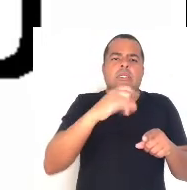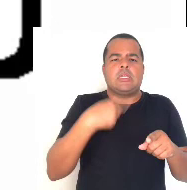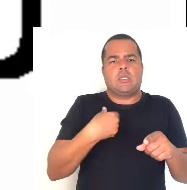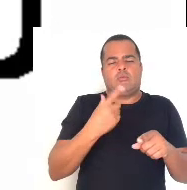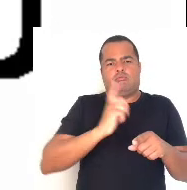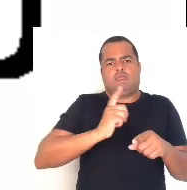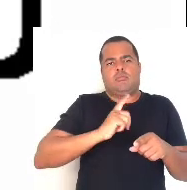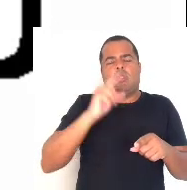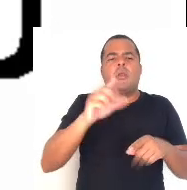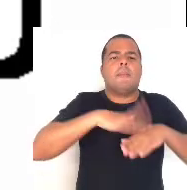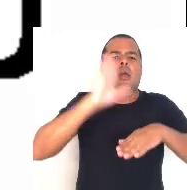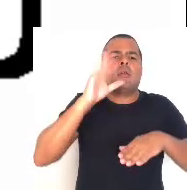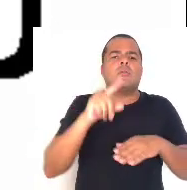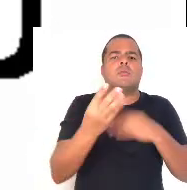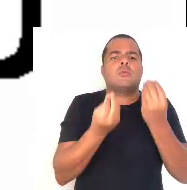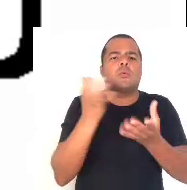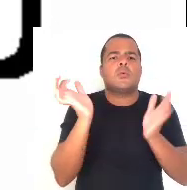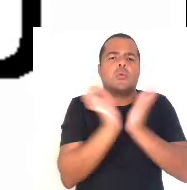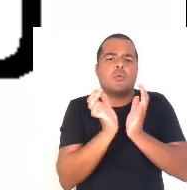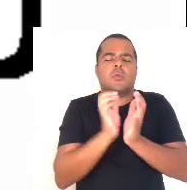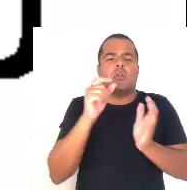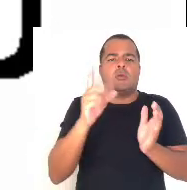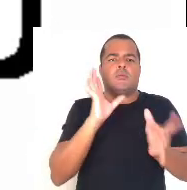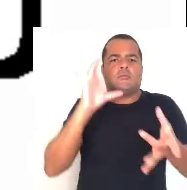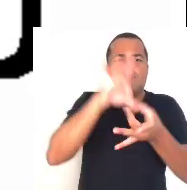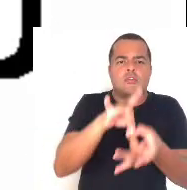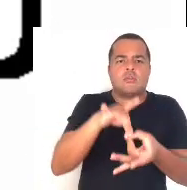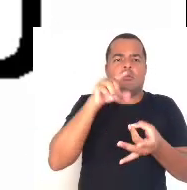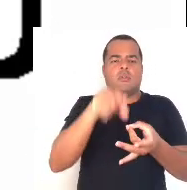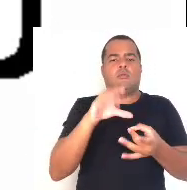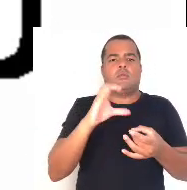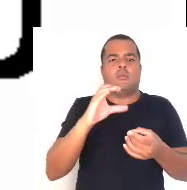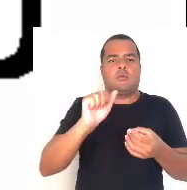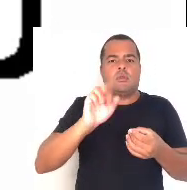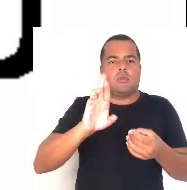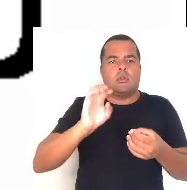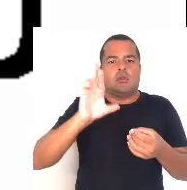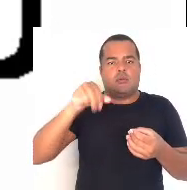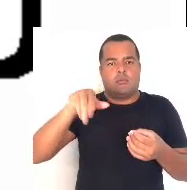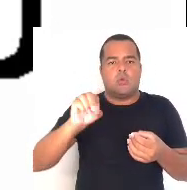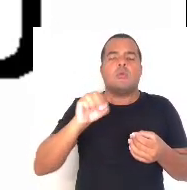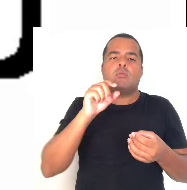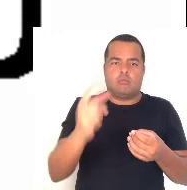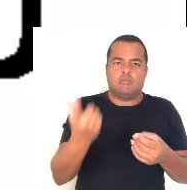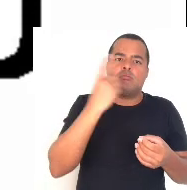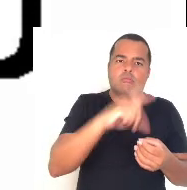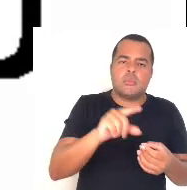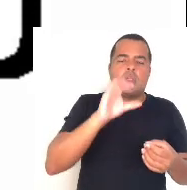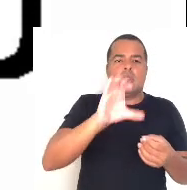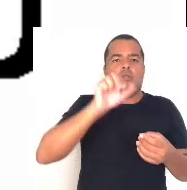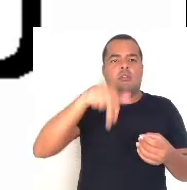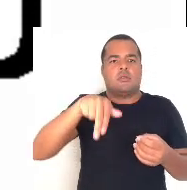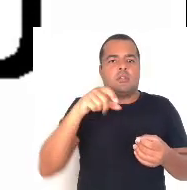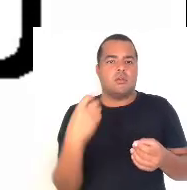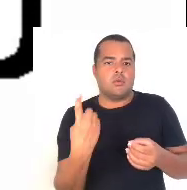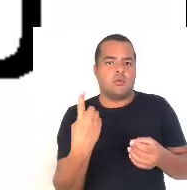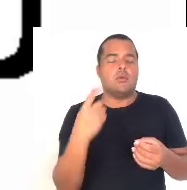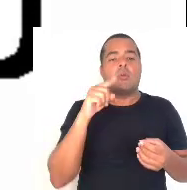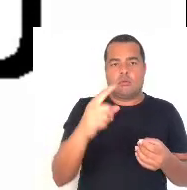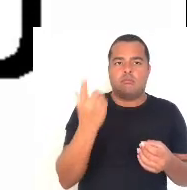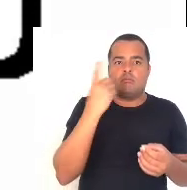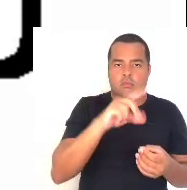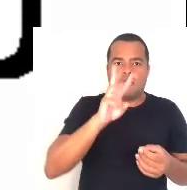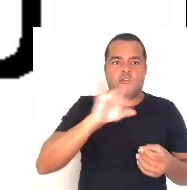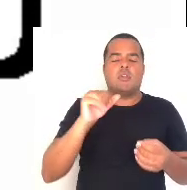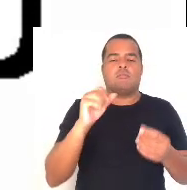eu digo que se eu tiver mais grupos, né, ligados àquele carbono, a tendência é que essa reação ela se processe via